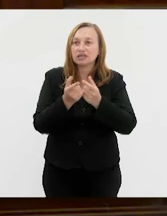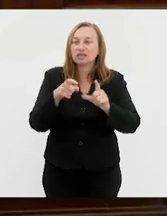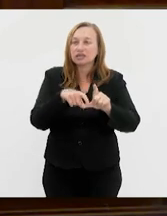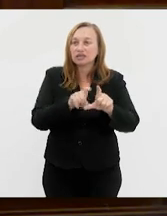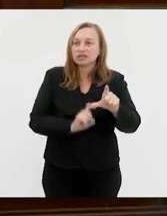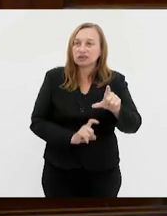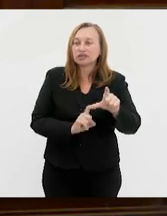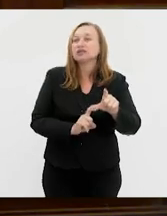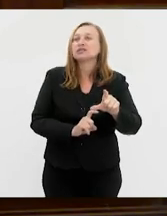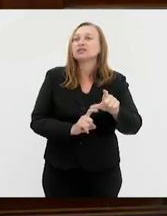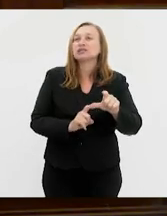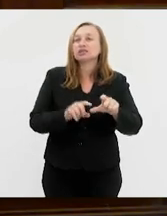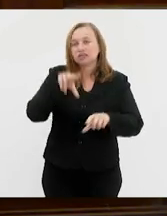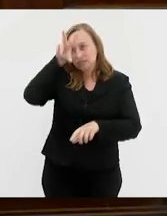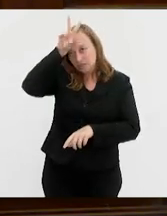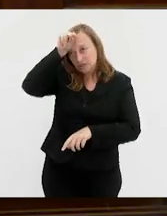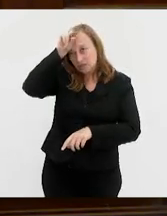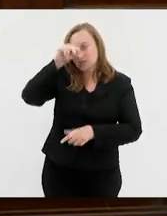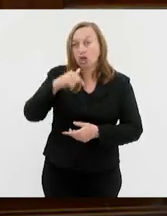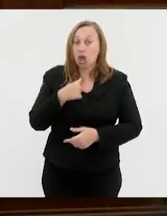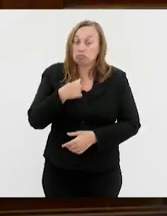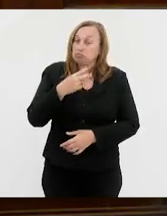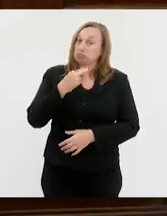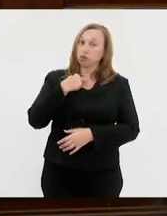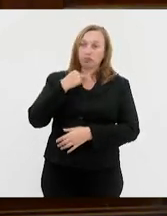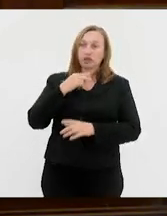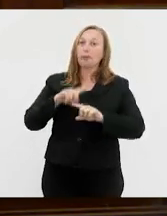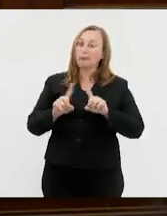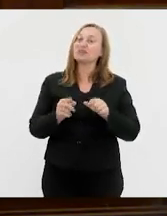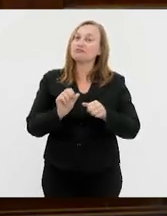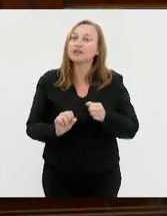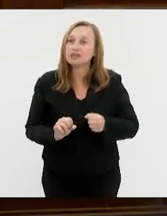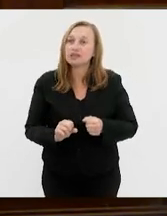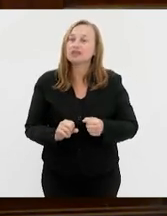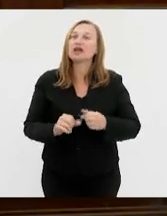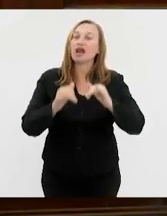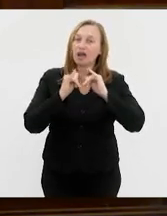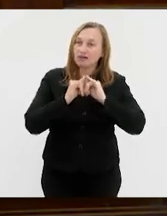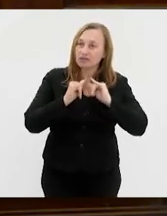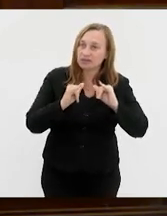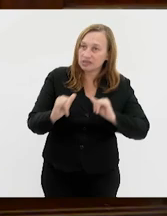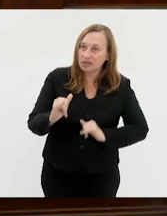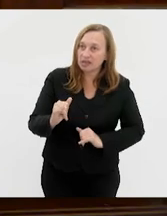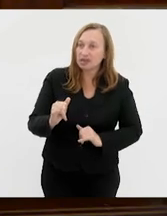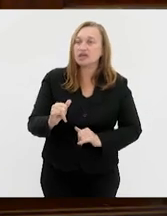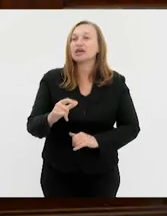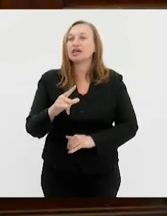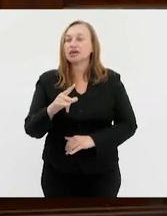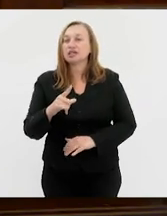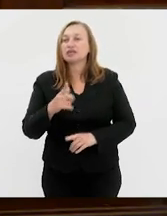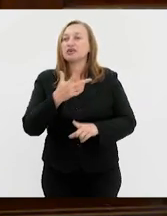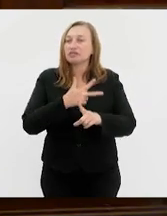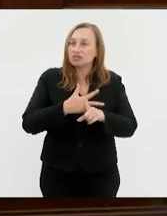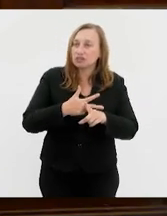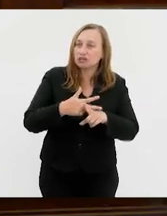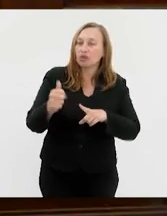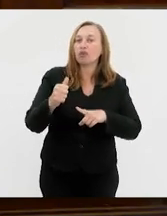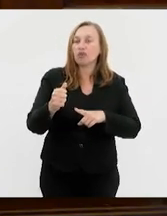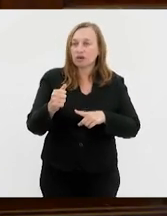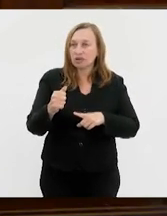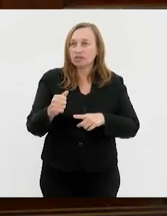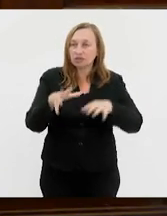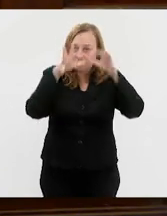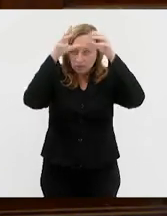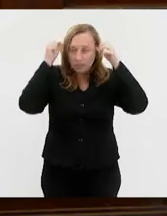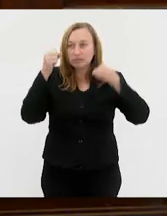emancipado. Eu até nem podia, mas fiz. E comuniquei que a gente havia ganho em Brasília, no Supremo Tribunal